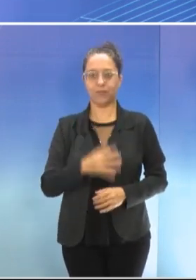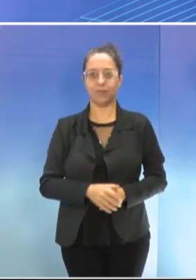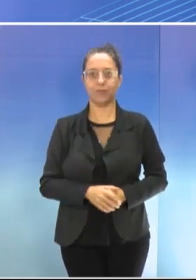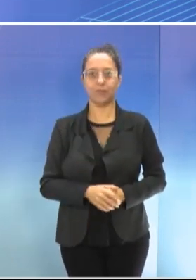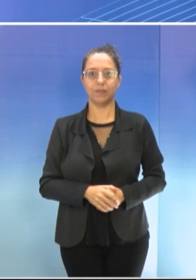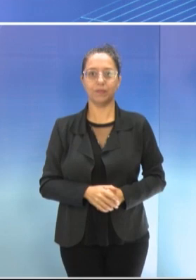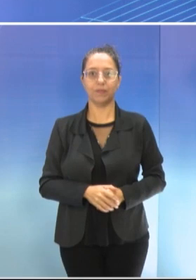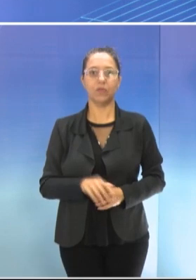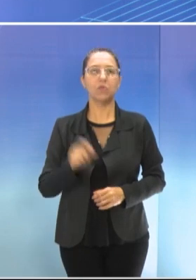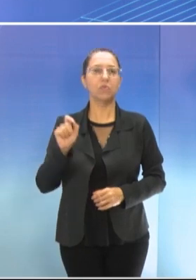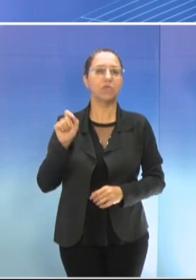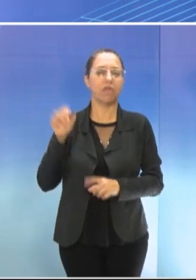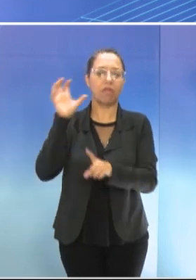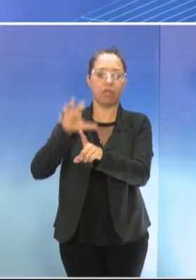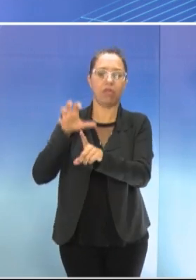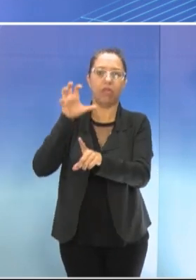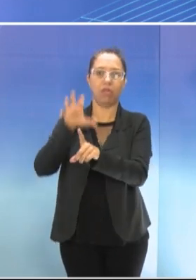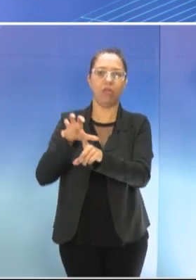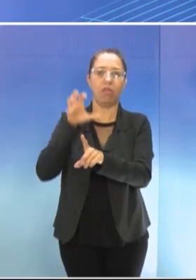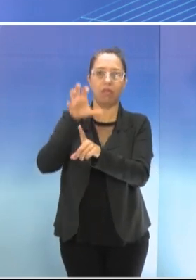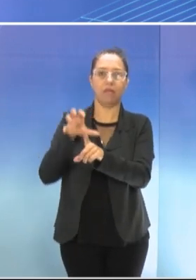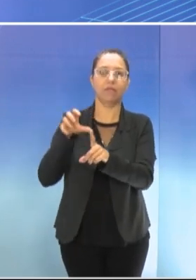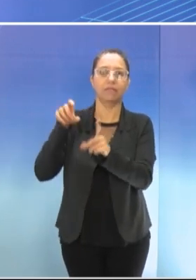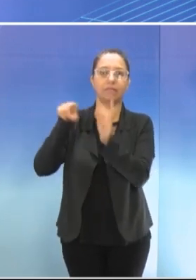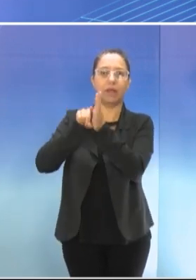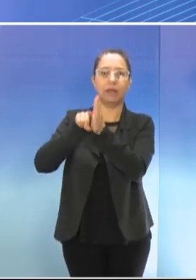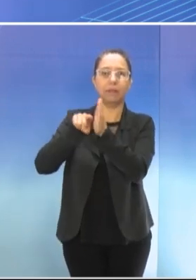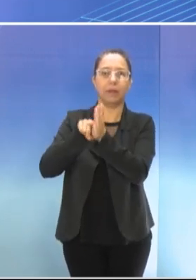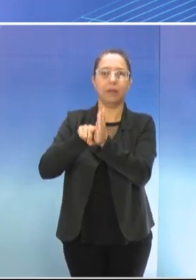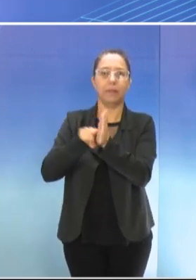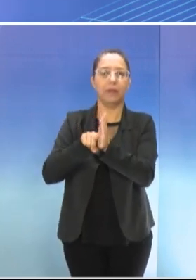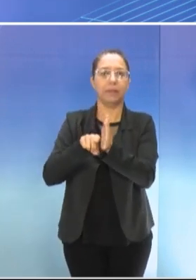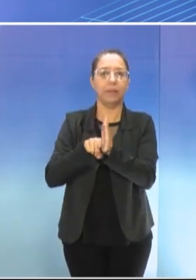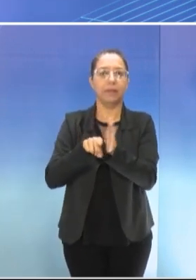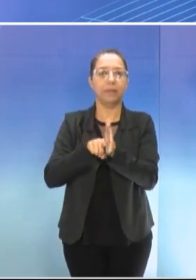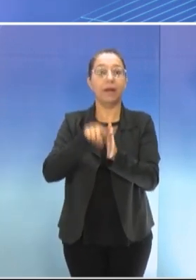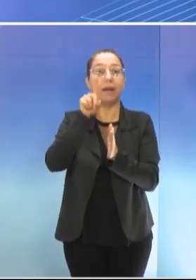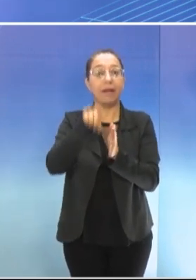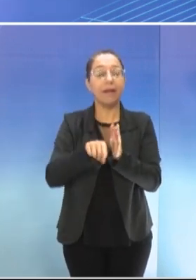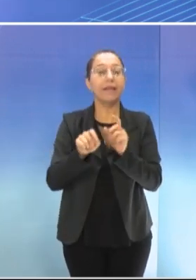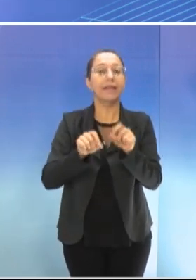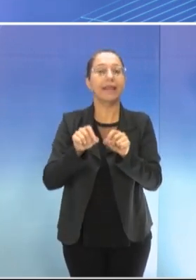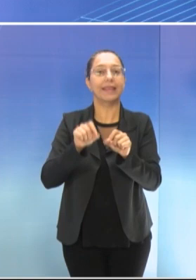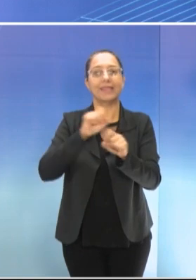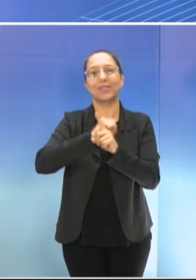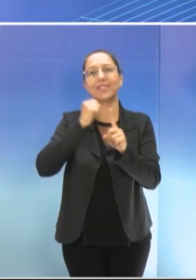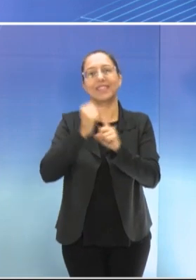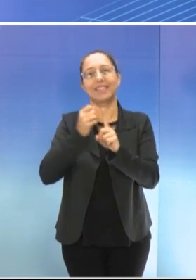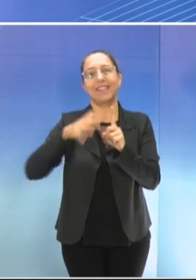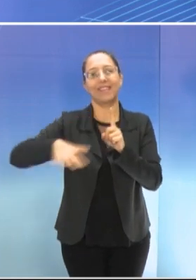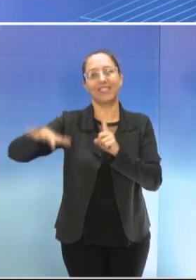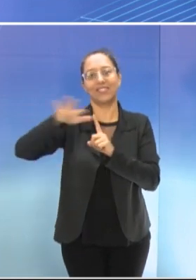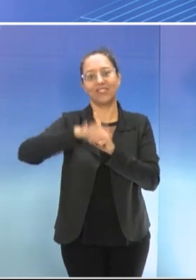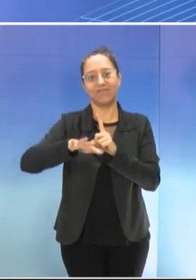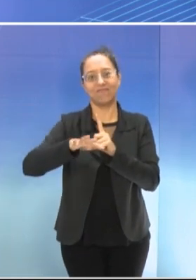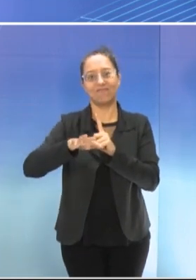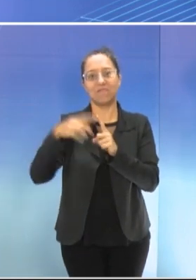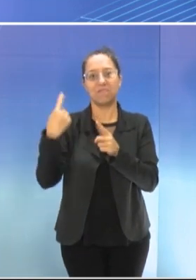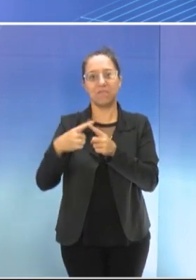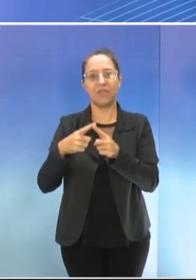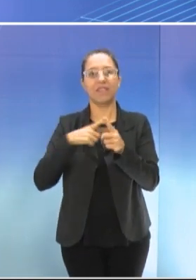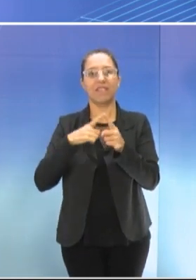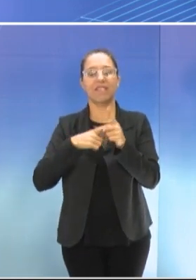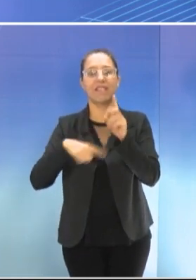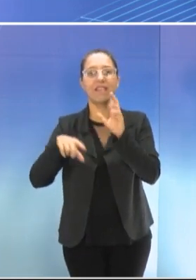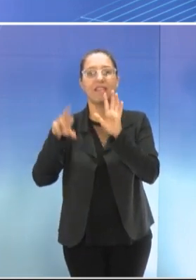um ser bom. O que corrompe o ser humano é justamente a sociedade. A sociedade cria regras,